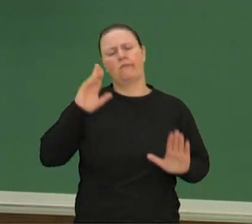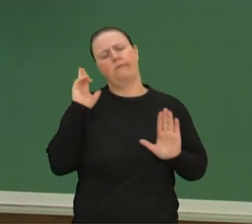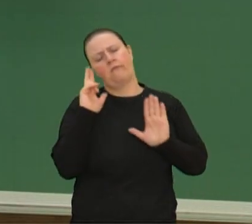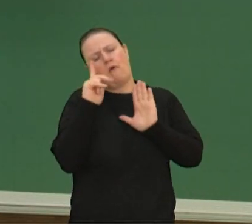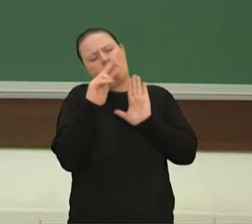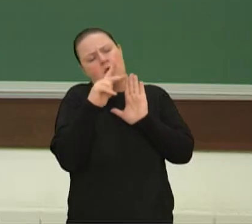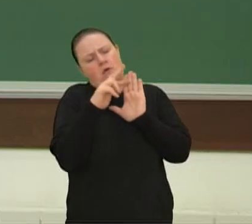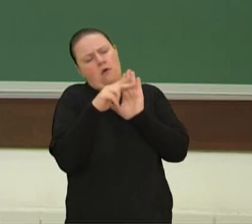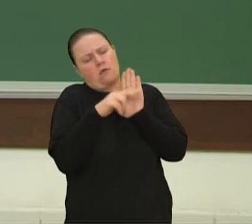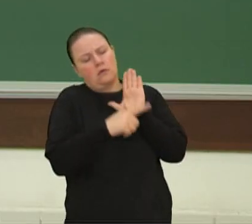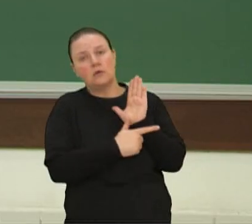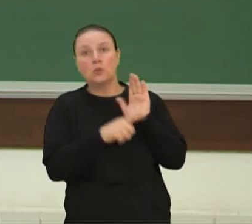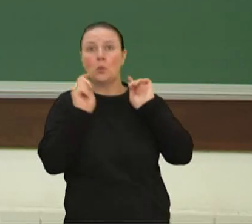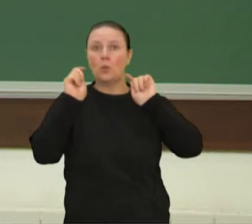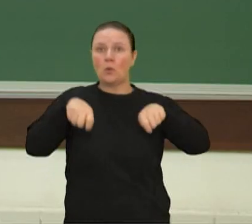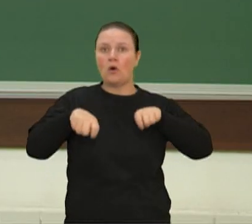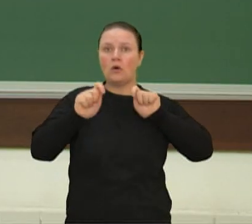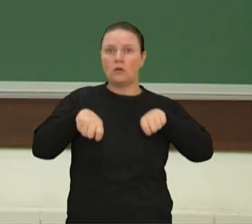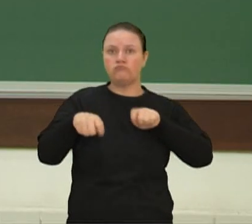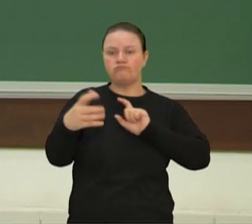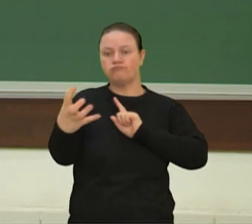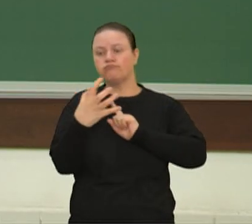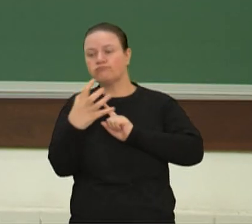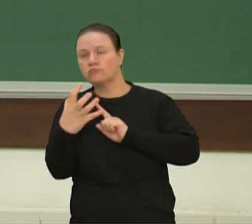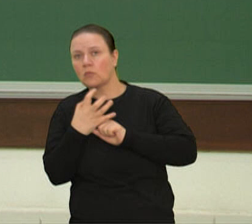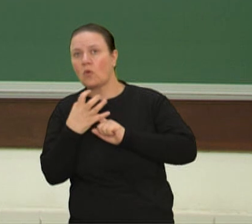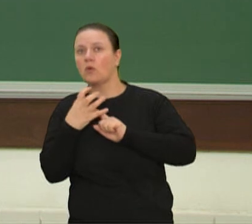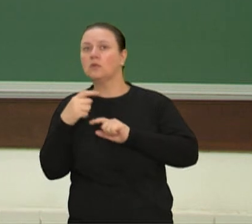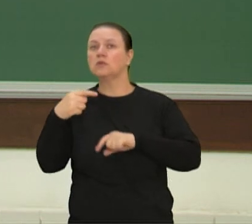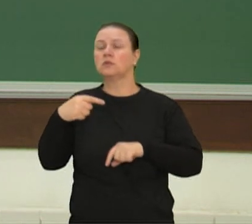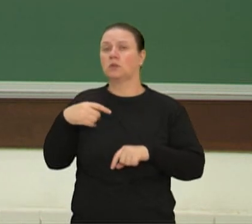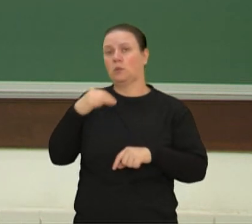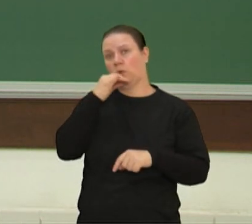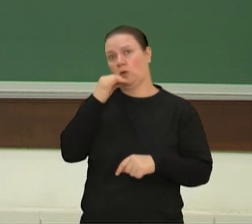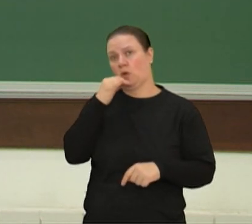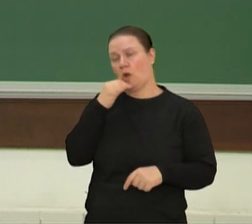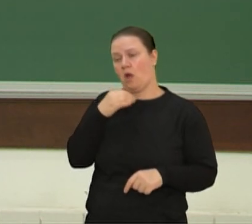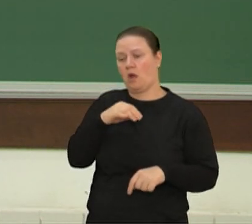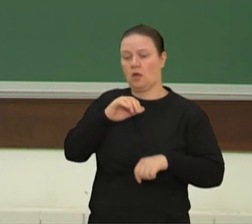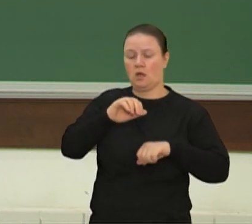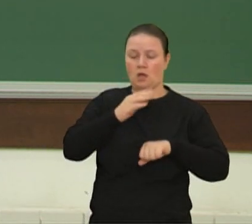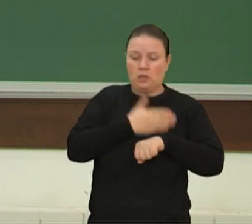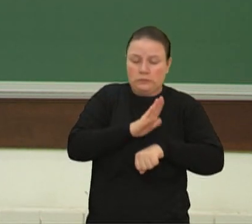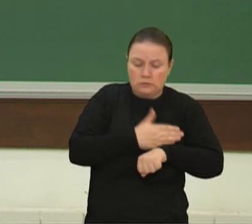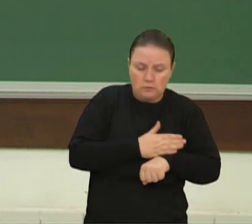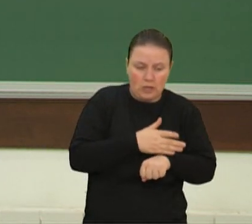vários fatores que podem influenciar para poder dizer que uma atividade é mais